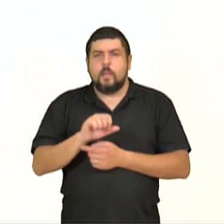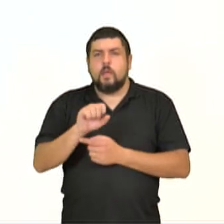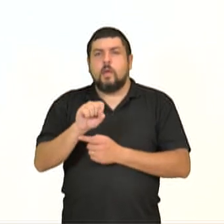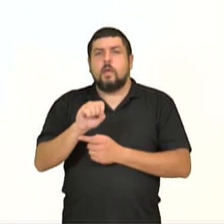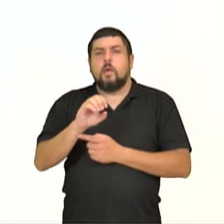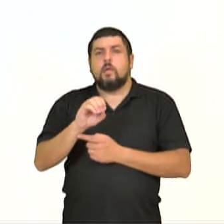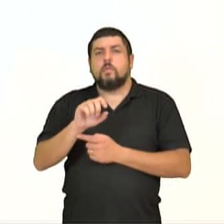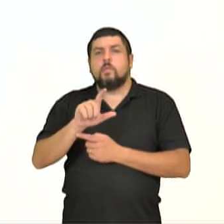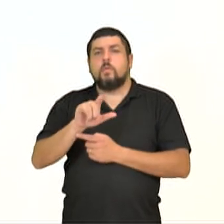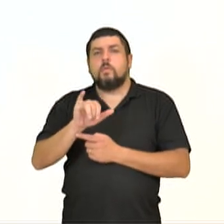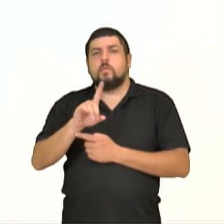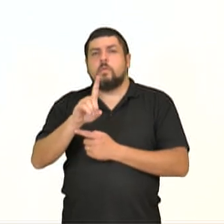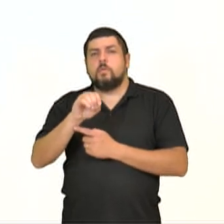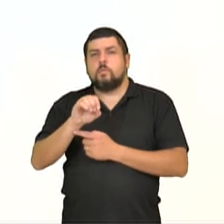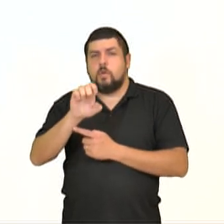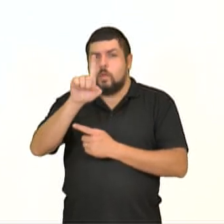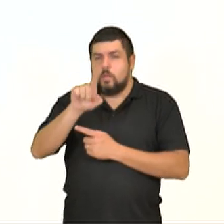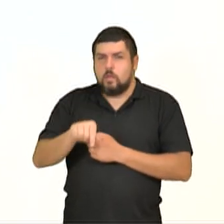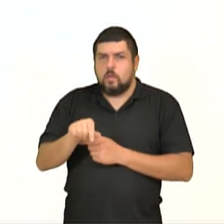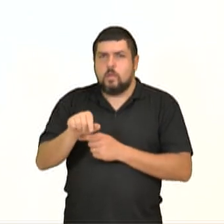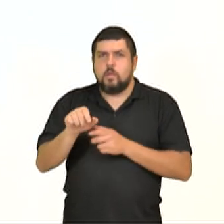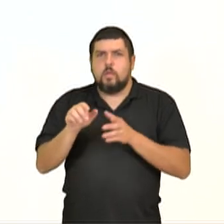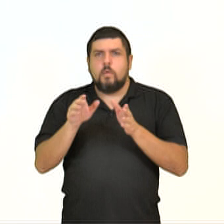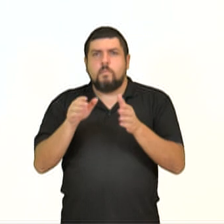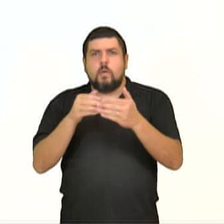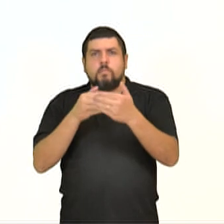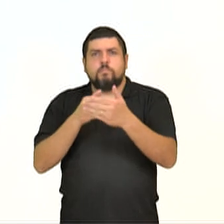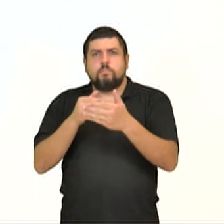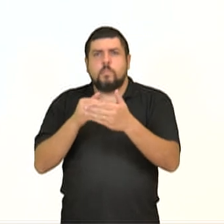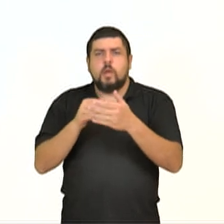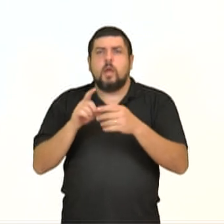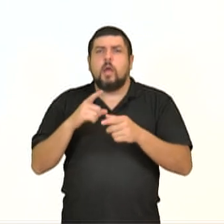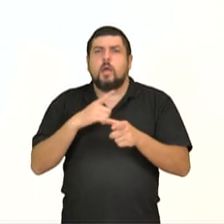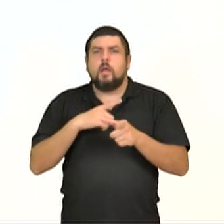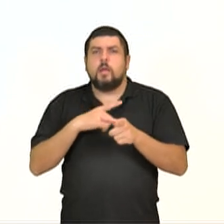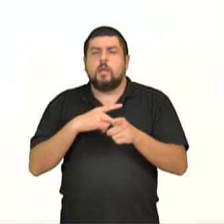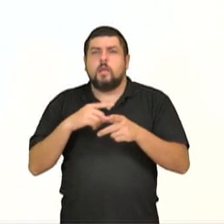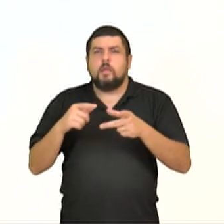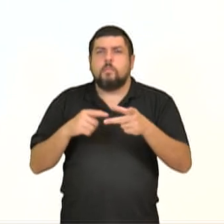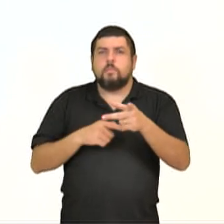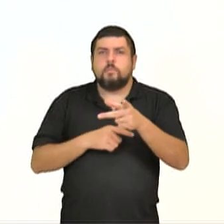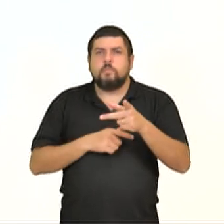são tridimensionais, ou seja, tem três dimensões. Tem o